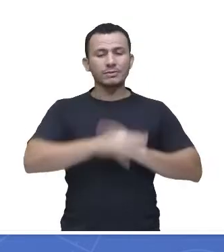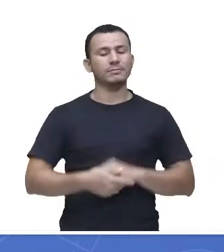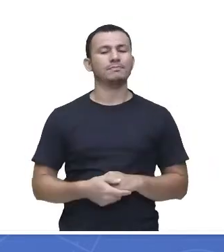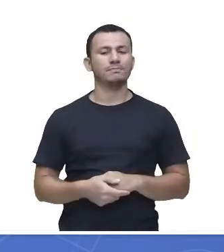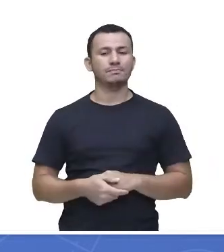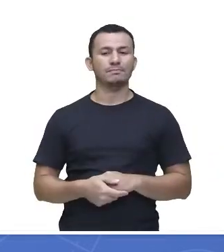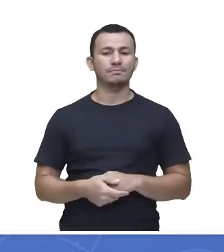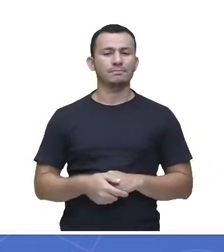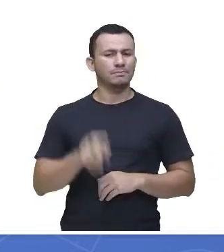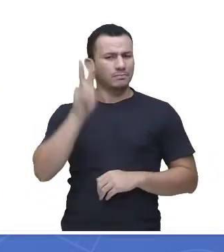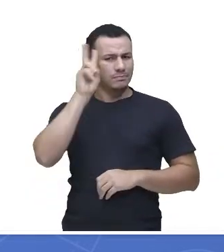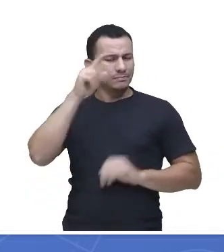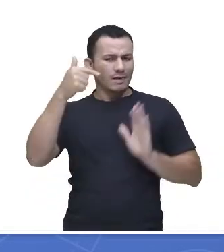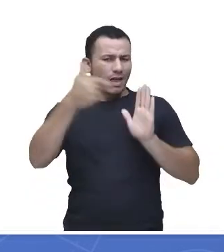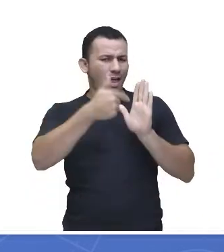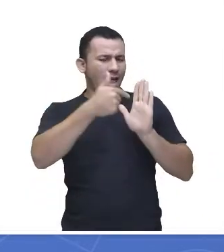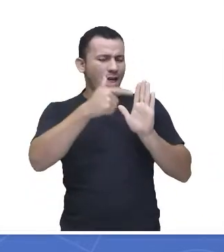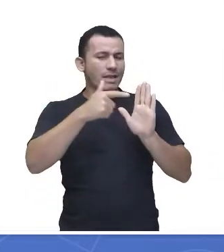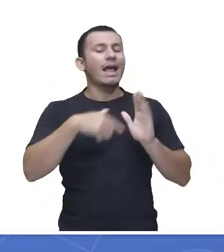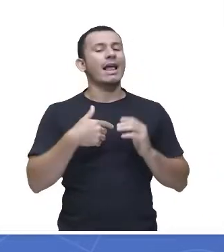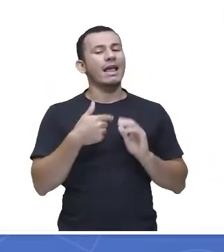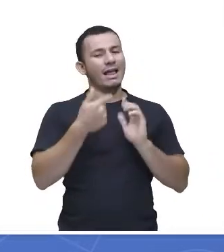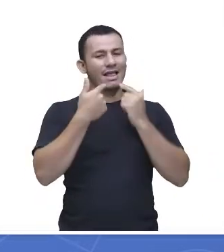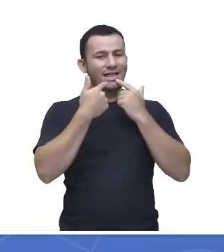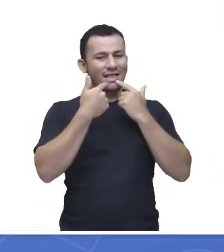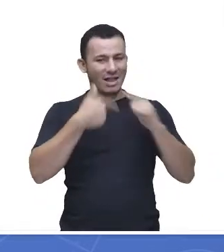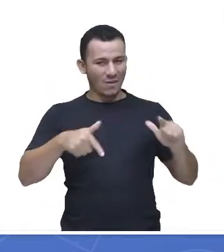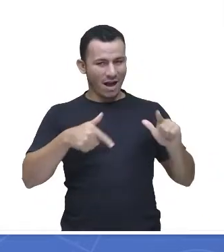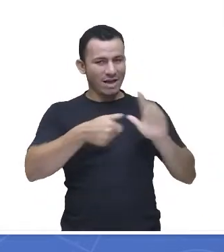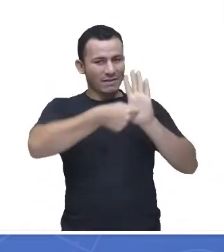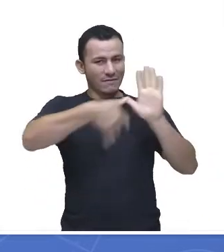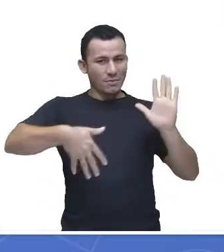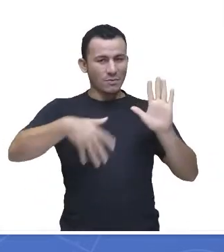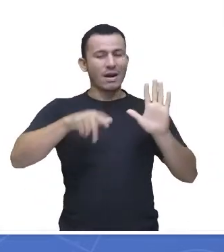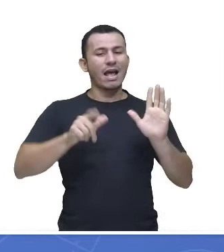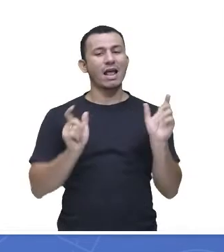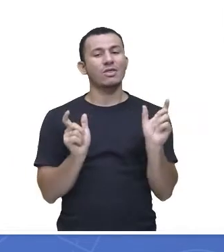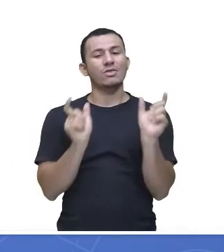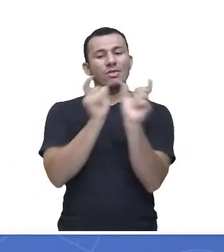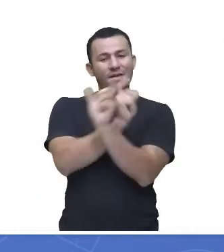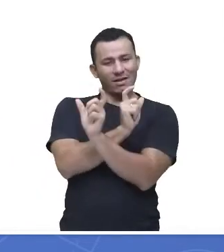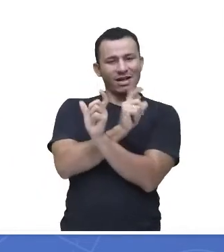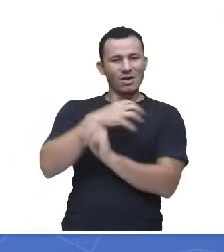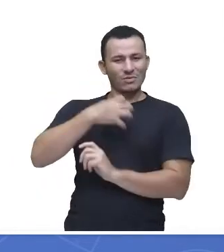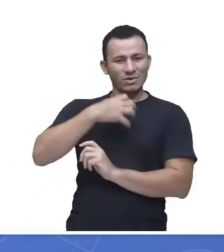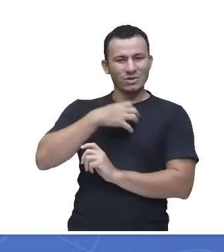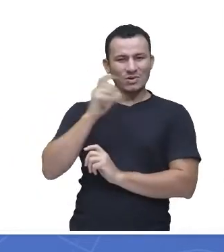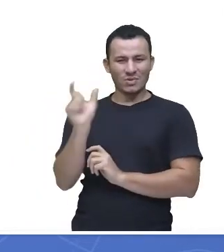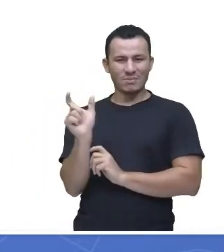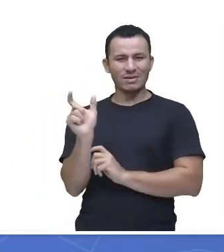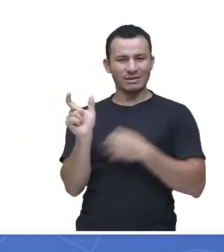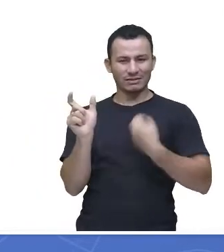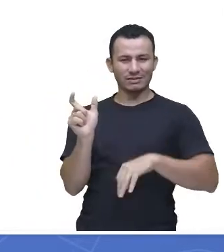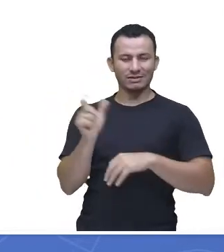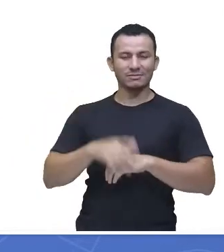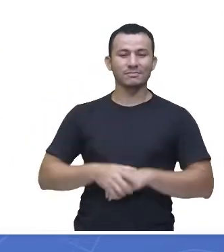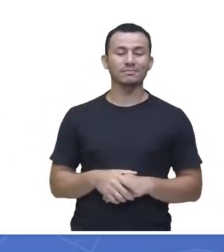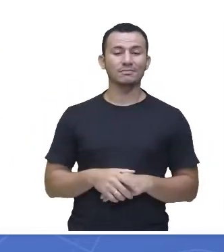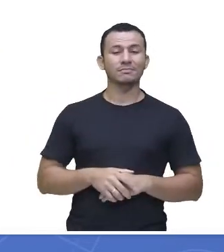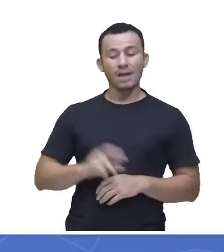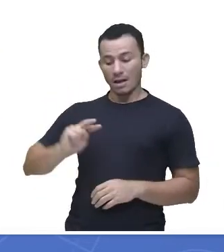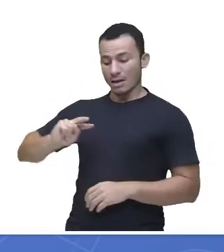consiste naquela figura de linguagem em dizer o oposto, o contrário do que realmente se está pensando. E